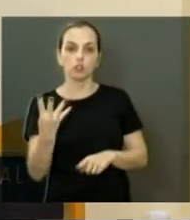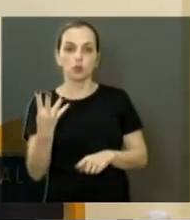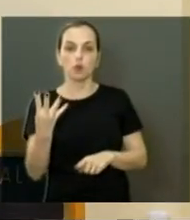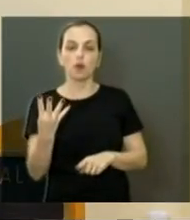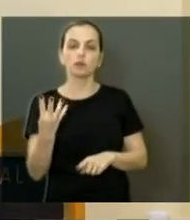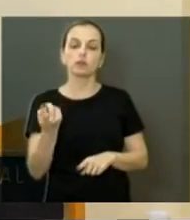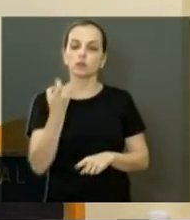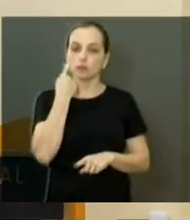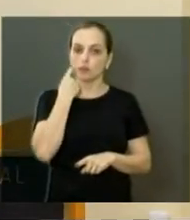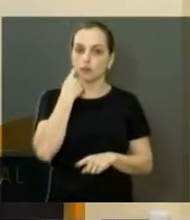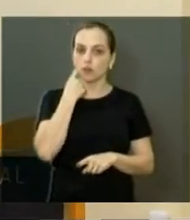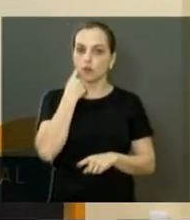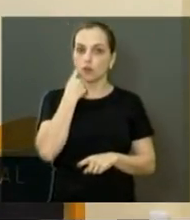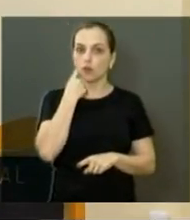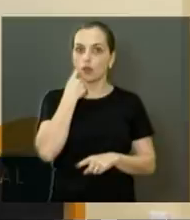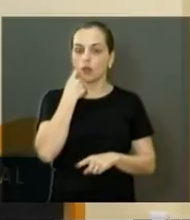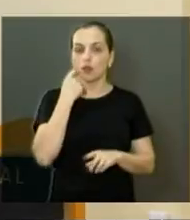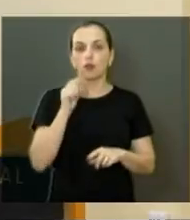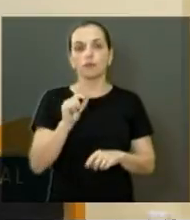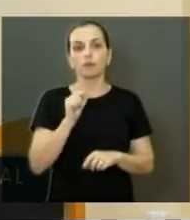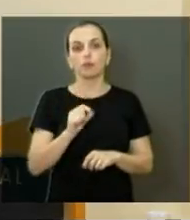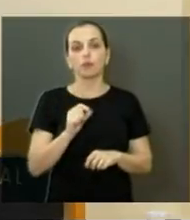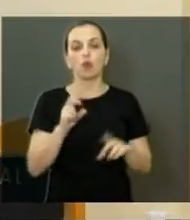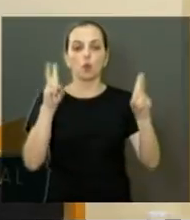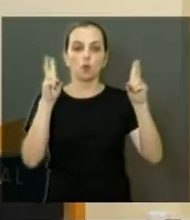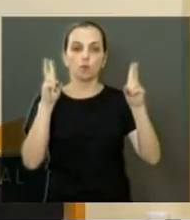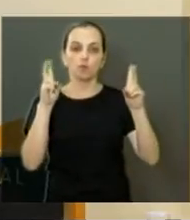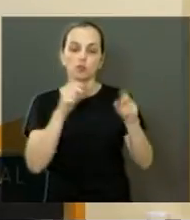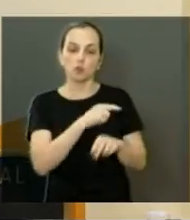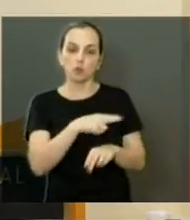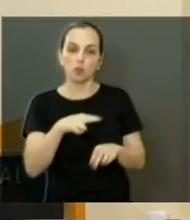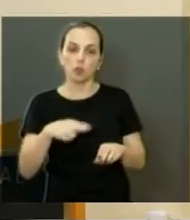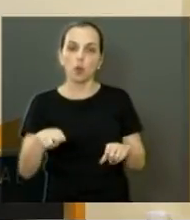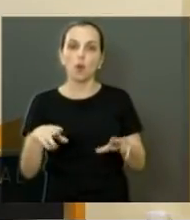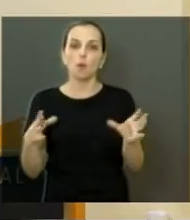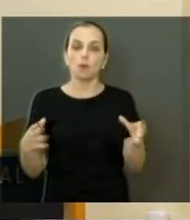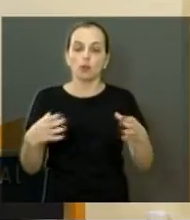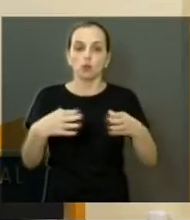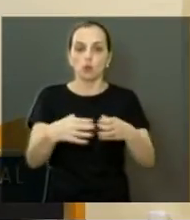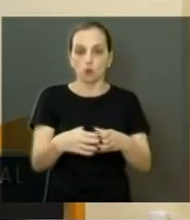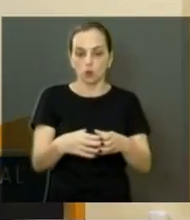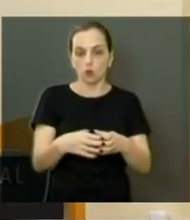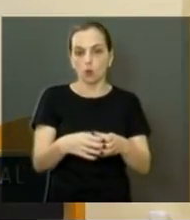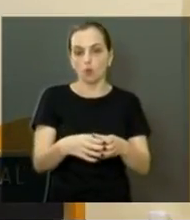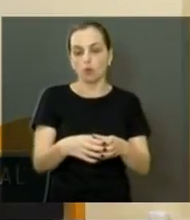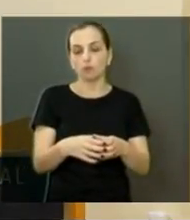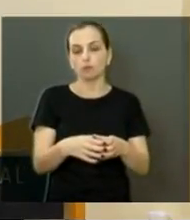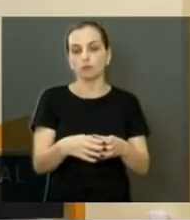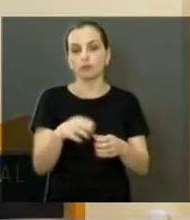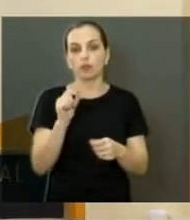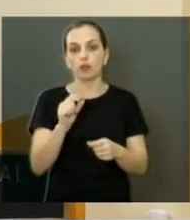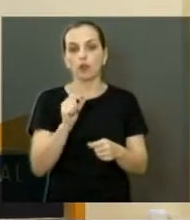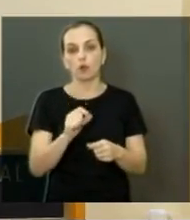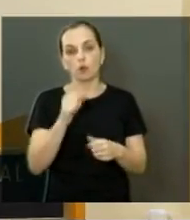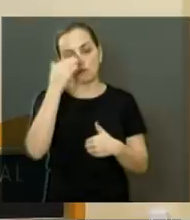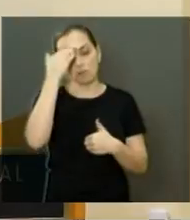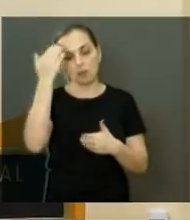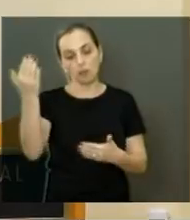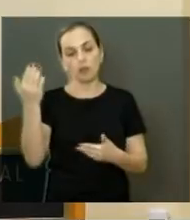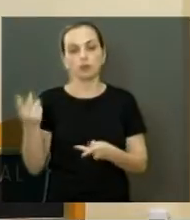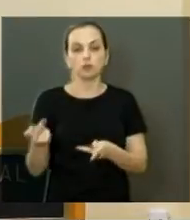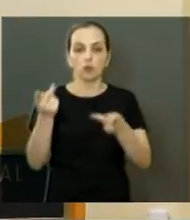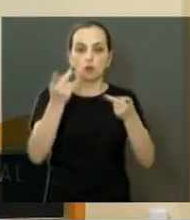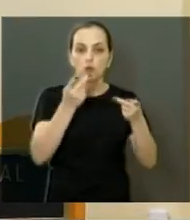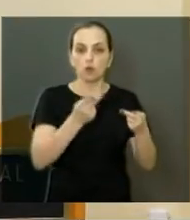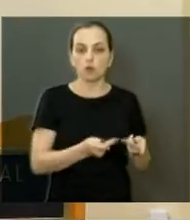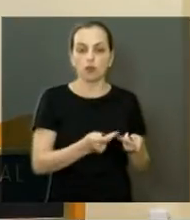CEAR. A turma leva o nome do professor João Aristeu Rosa, é a turma 83 da Faculdade de Farmácia. Te agradeço o convite aí